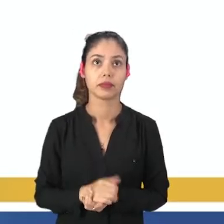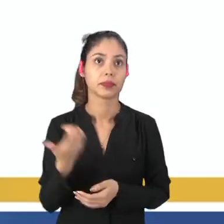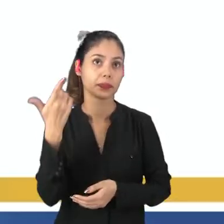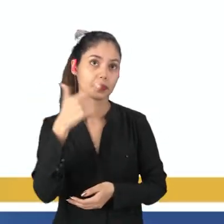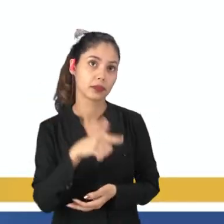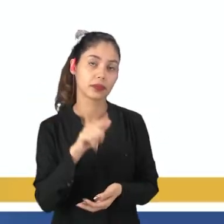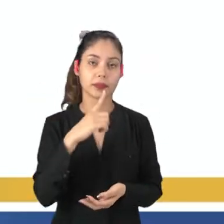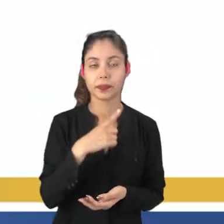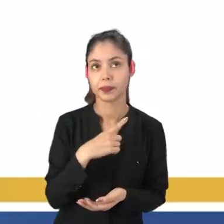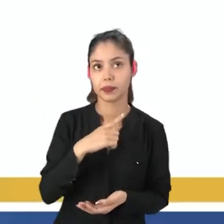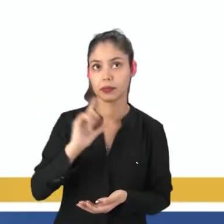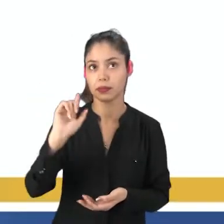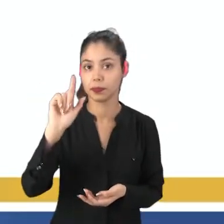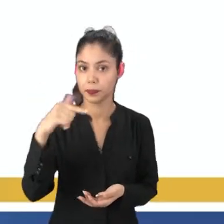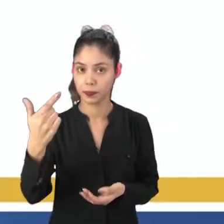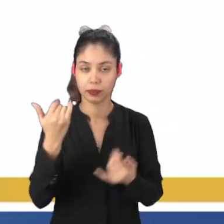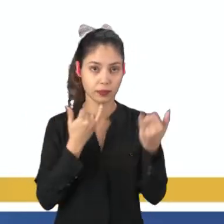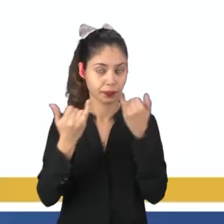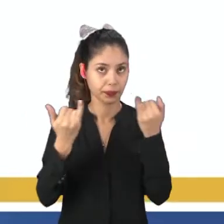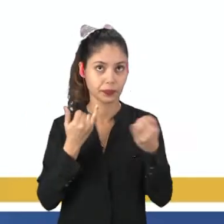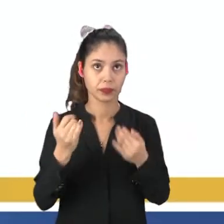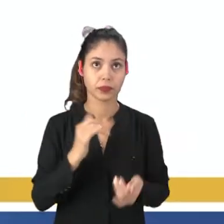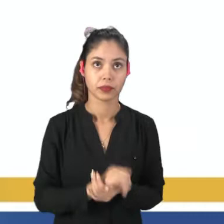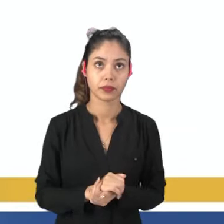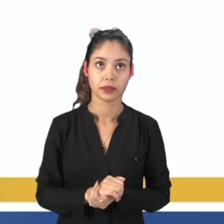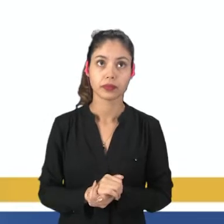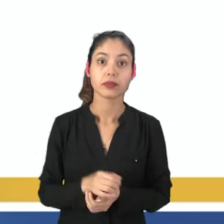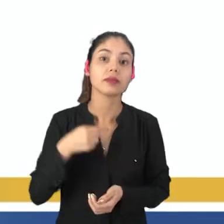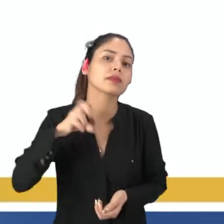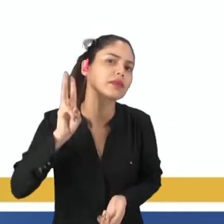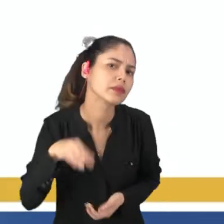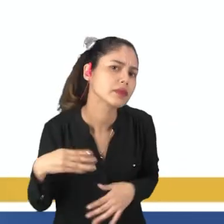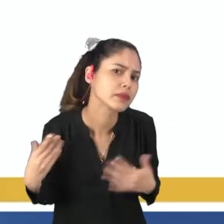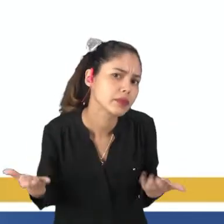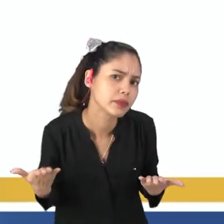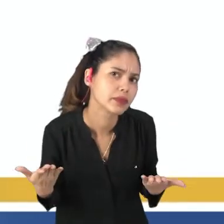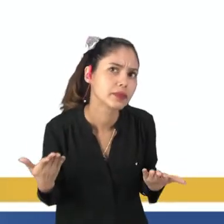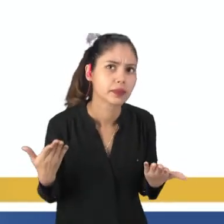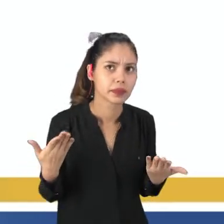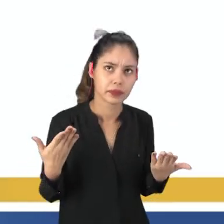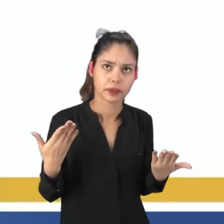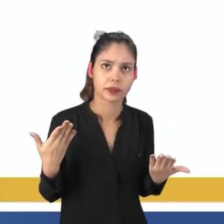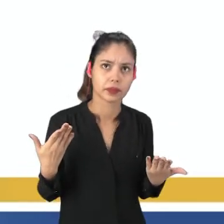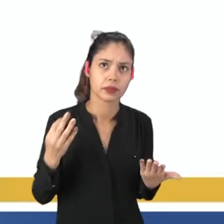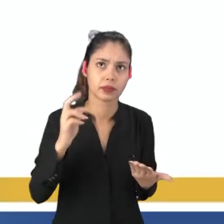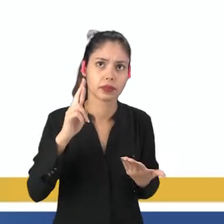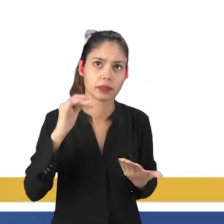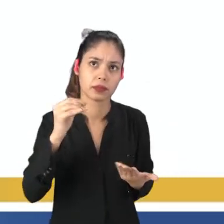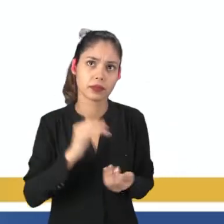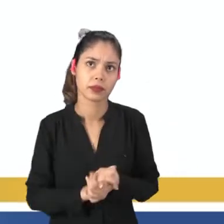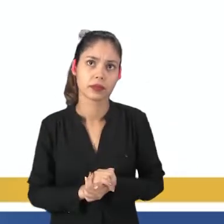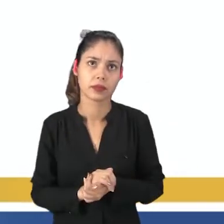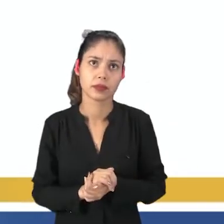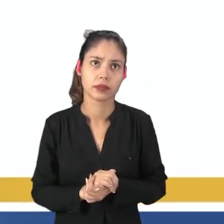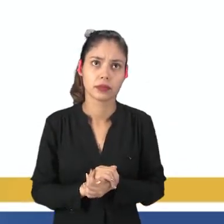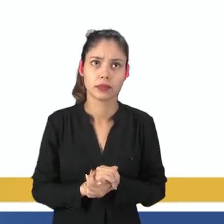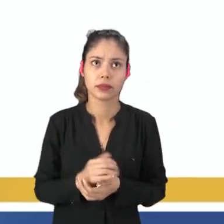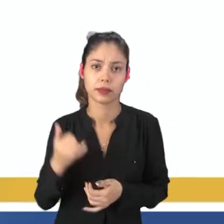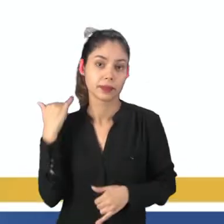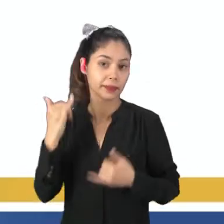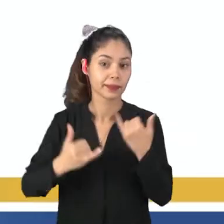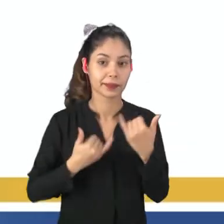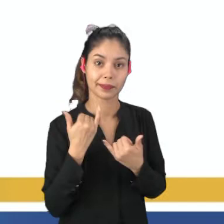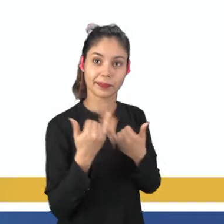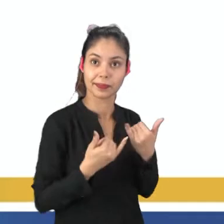Novamente temos aqui outra propaganda. Essa propaganda quer chamar a atenção de quem? Com Treloso, tudo vira